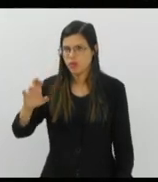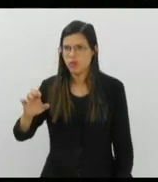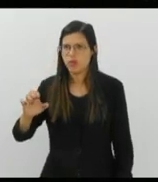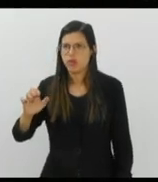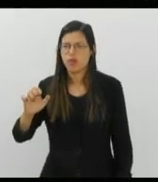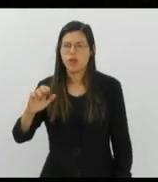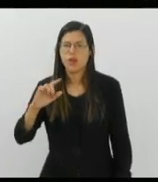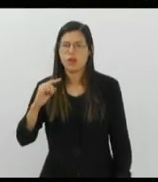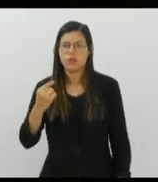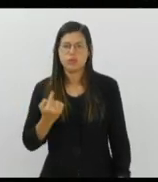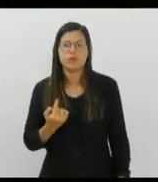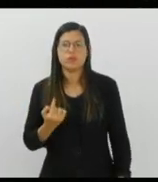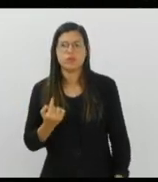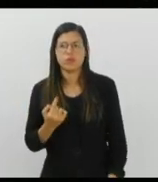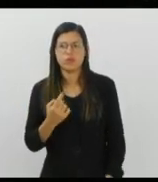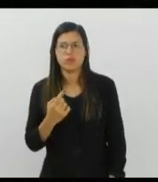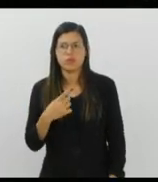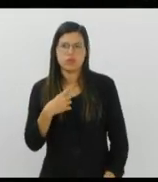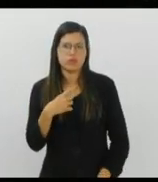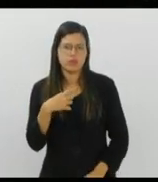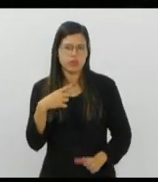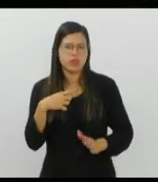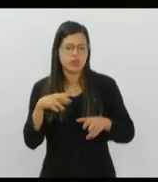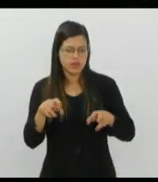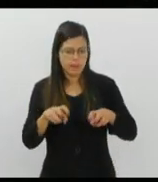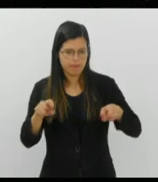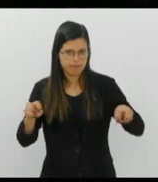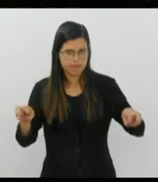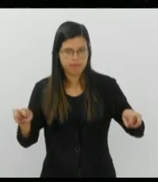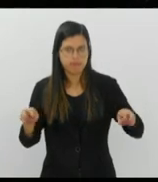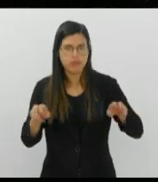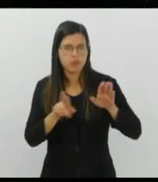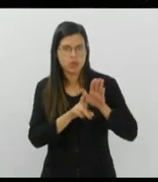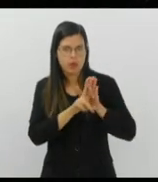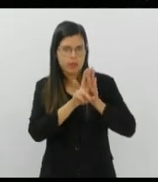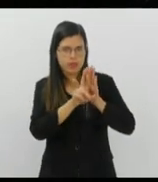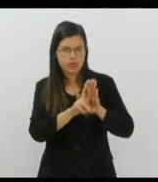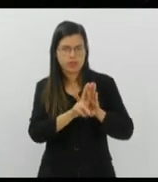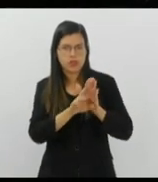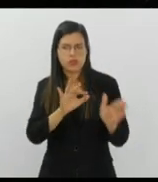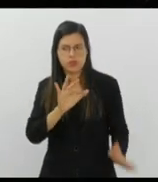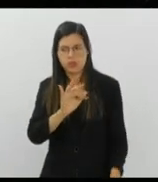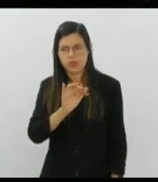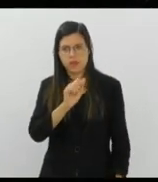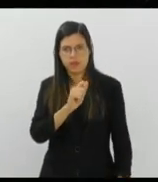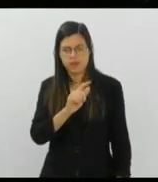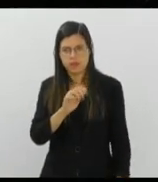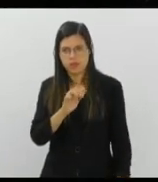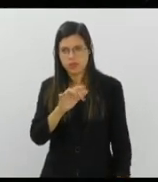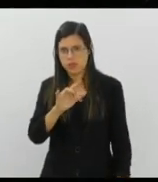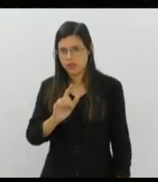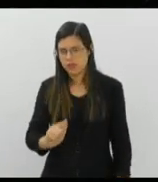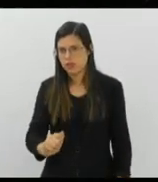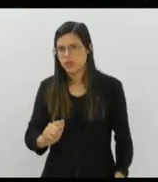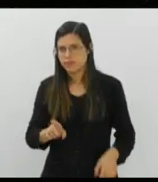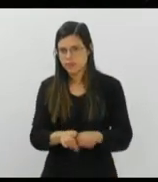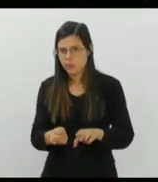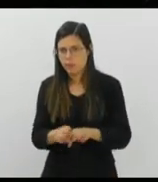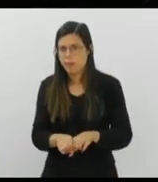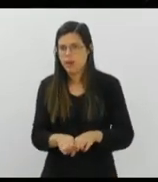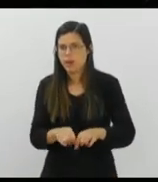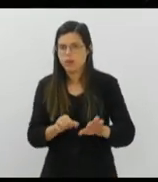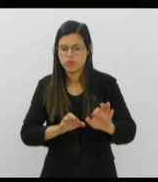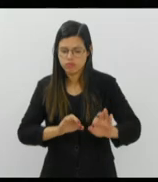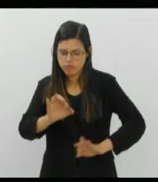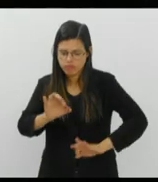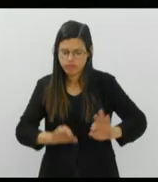os representantes que estavam à mesa da Fazenda e do Planejamento, que eu queria